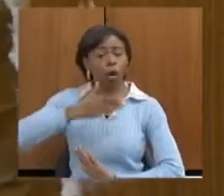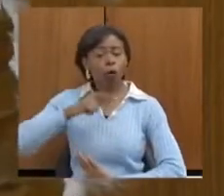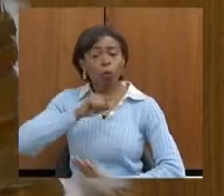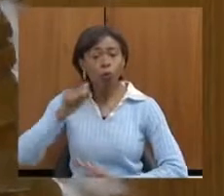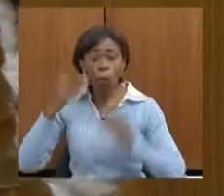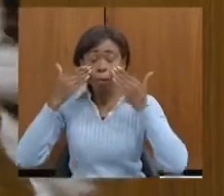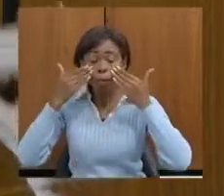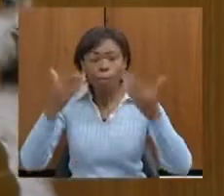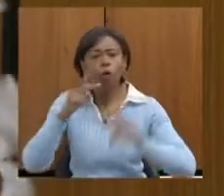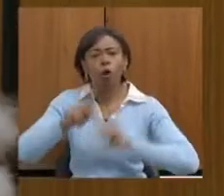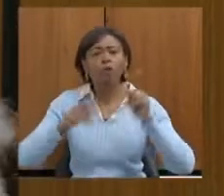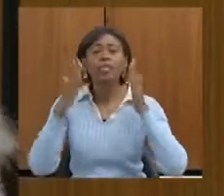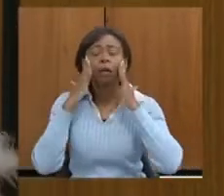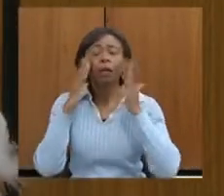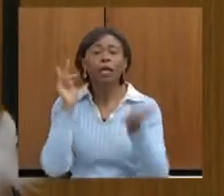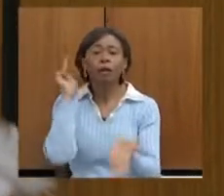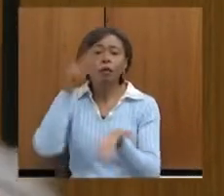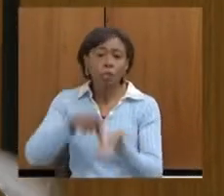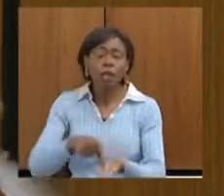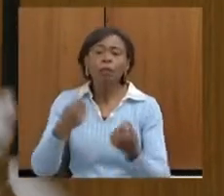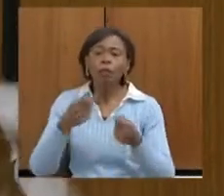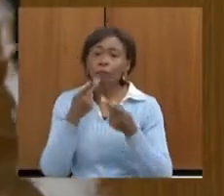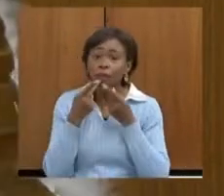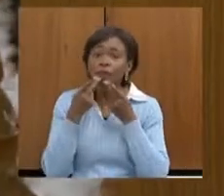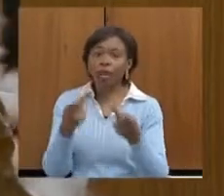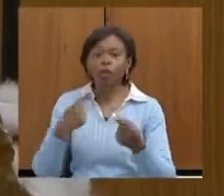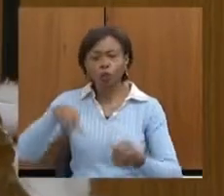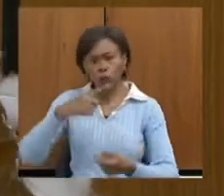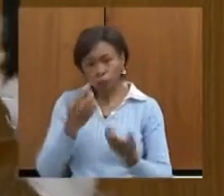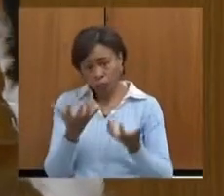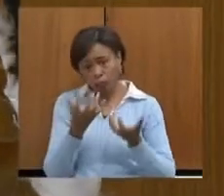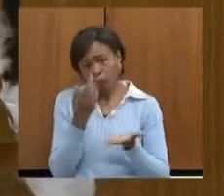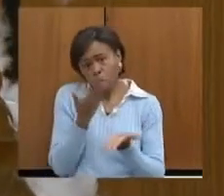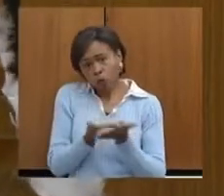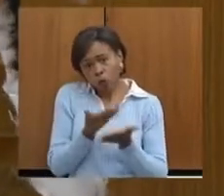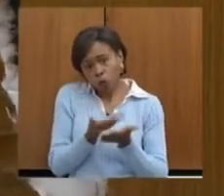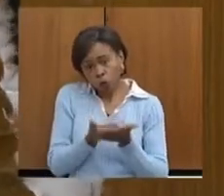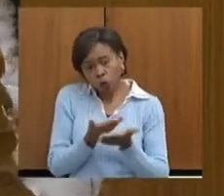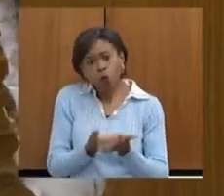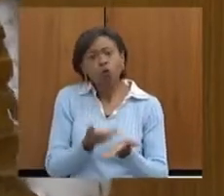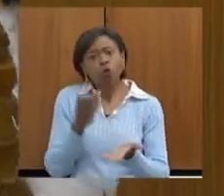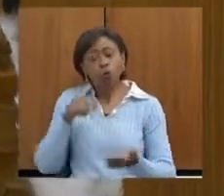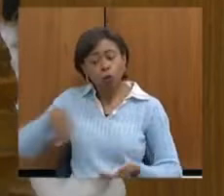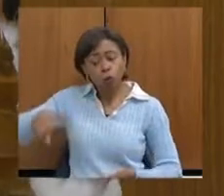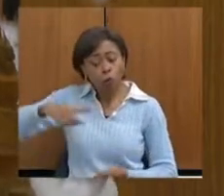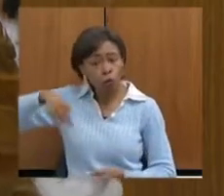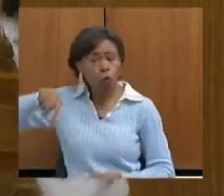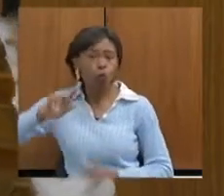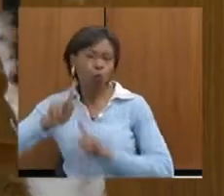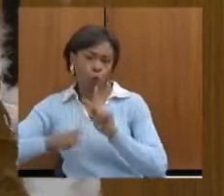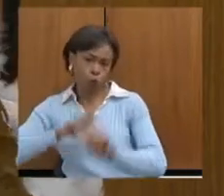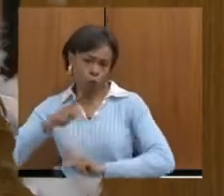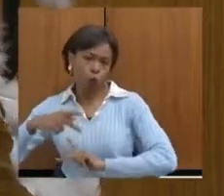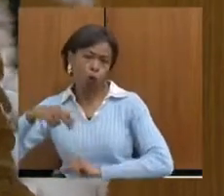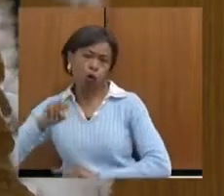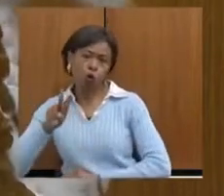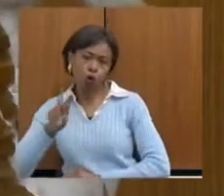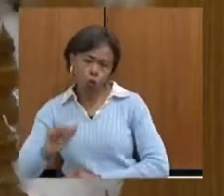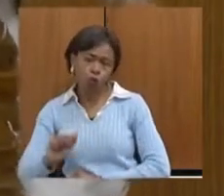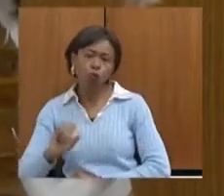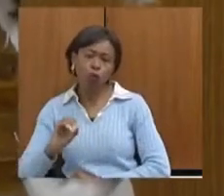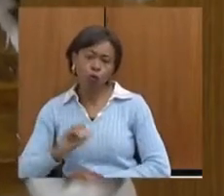a verdade porque a verdade tem que ser dita E nós queremos o estudo né para com o nosso povo também e queremos a nossa